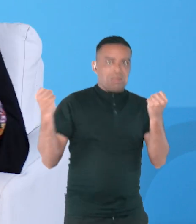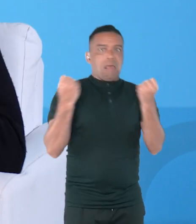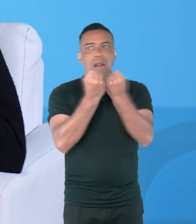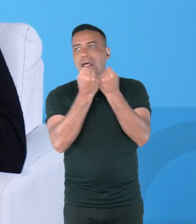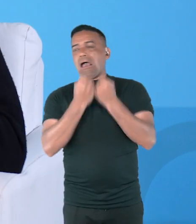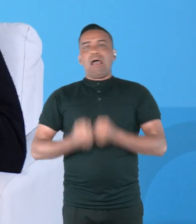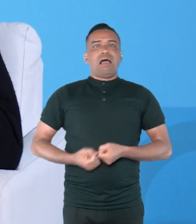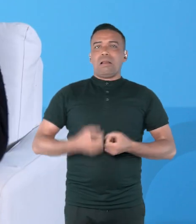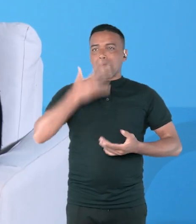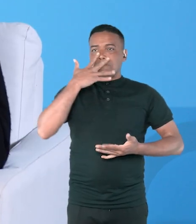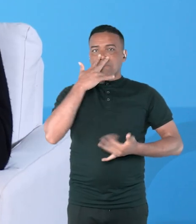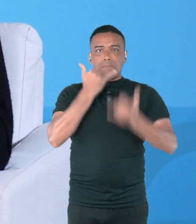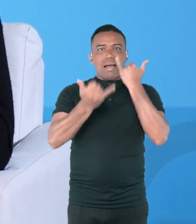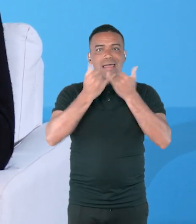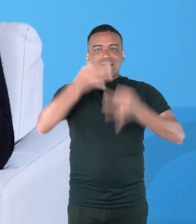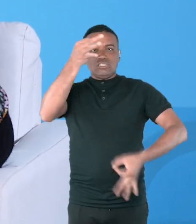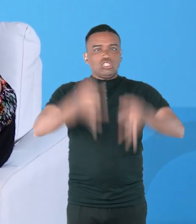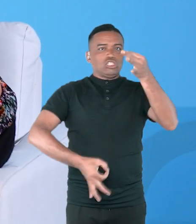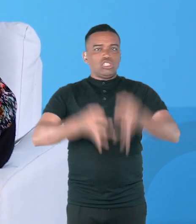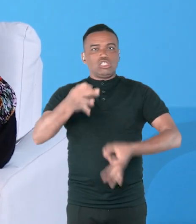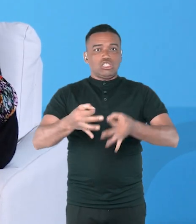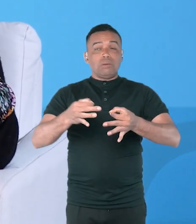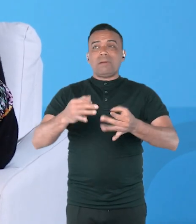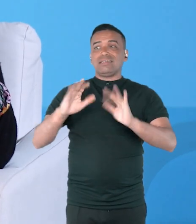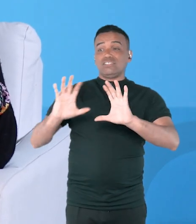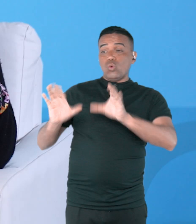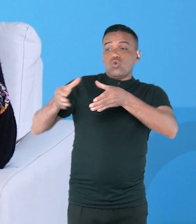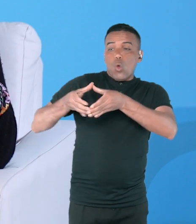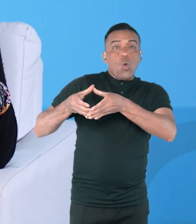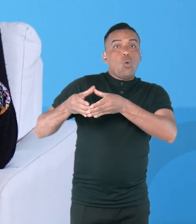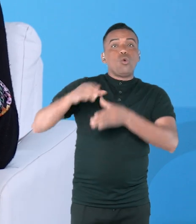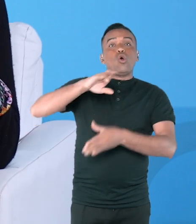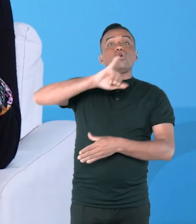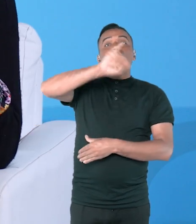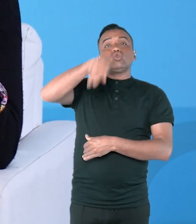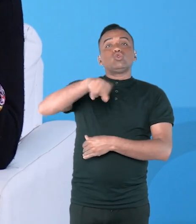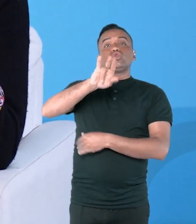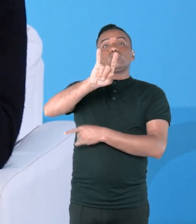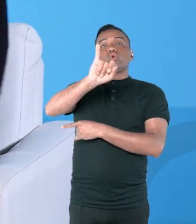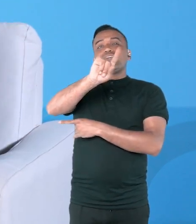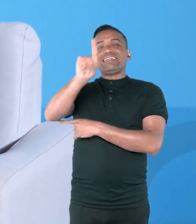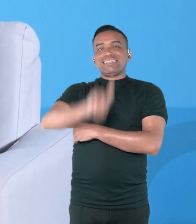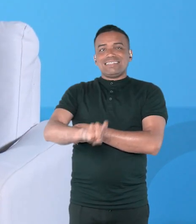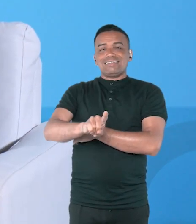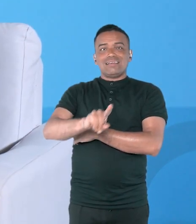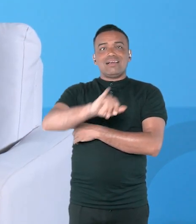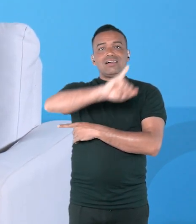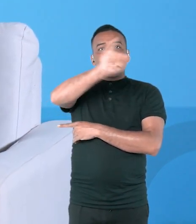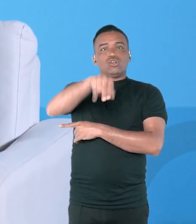esse tribunal, eu chamo a rede de escola de juízes. Sem querer, a gente está todo mundo